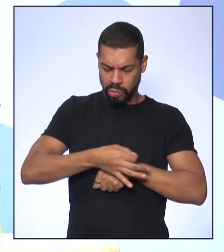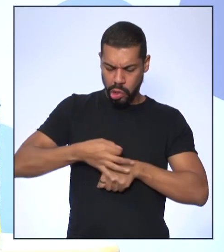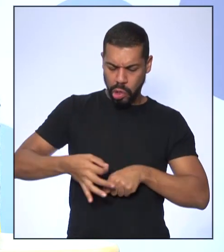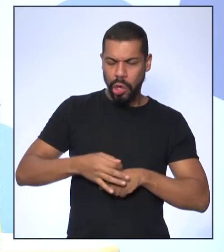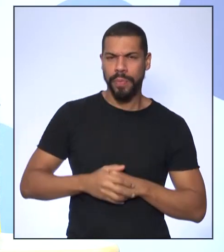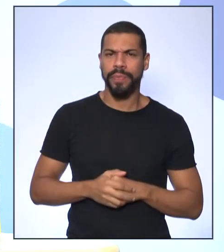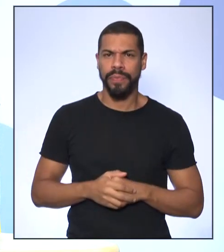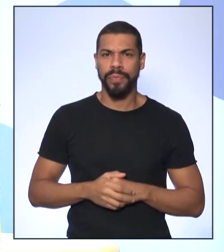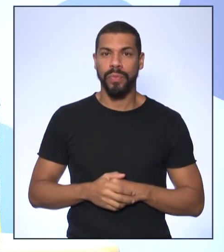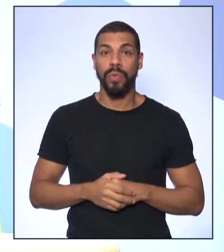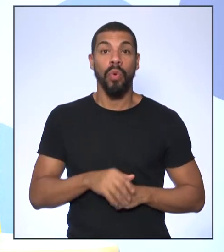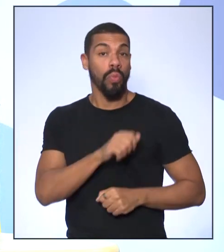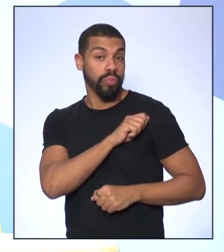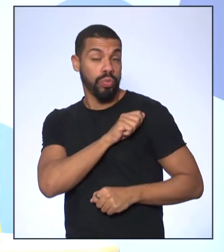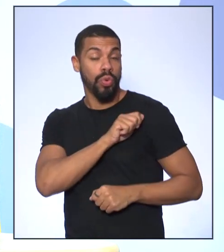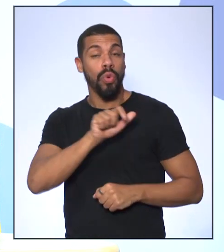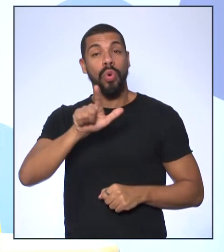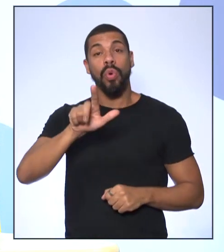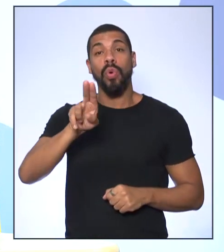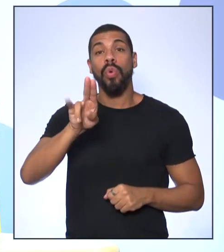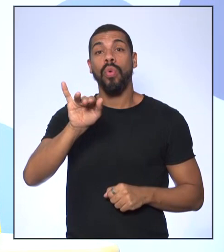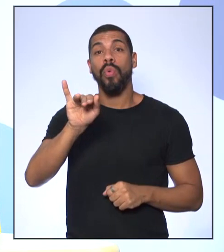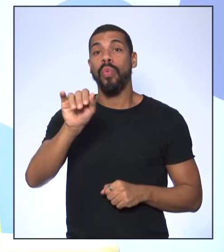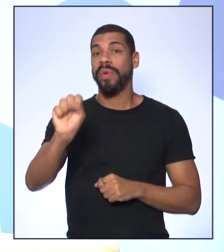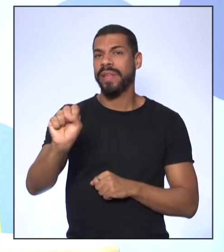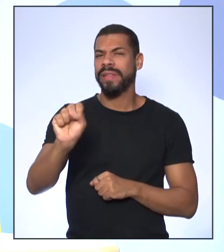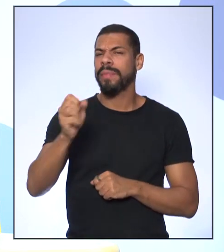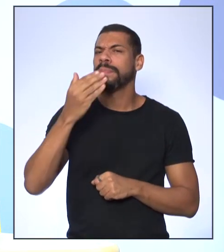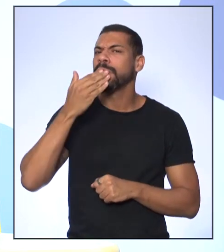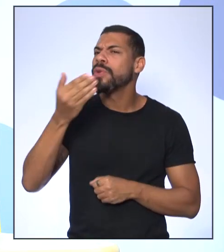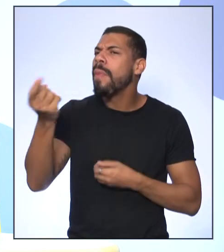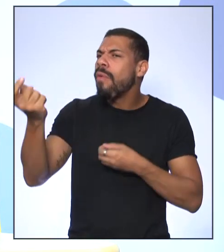para retomar a explicação